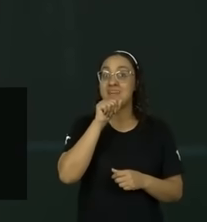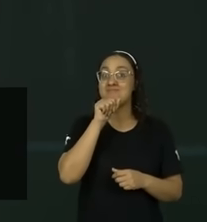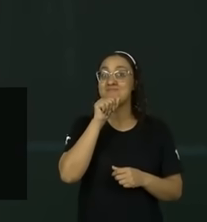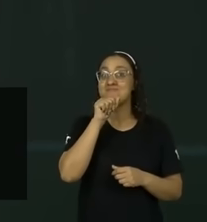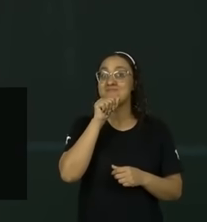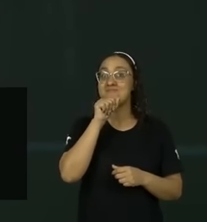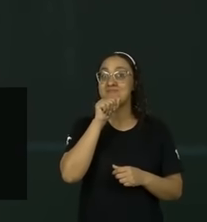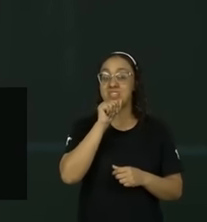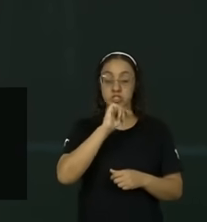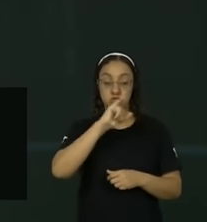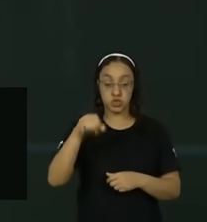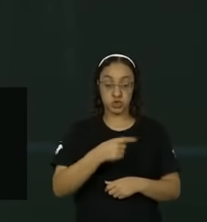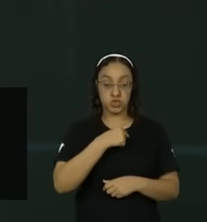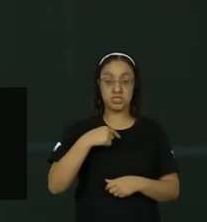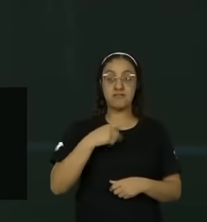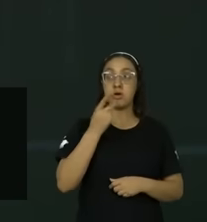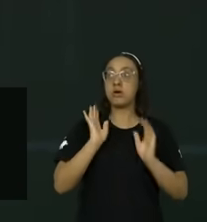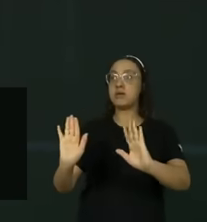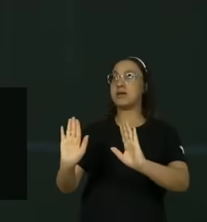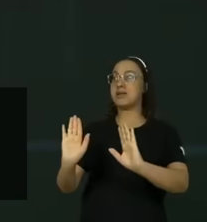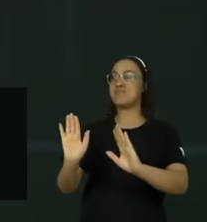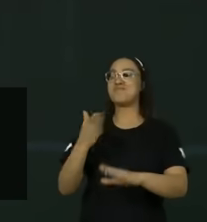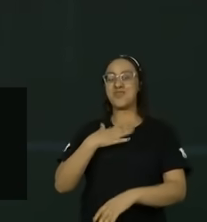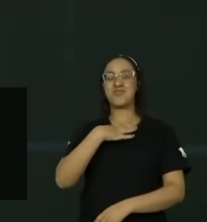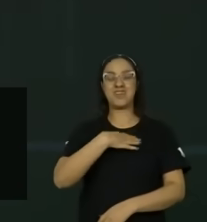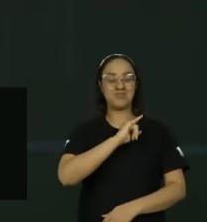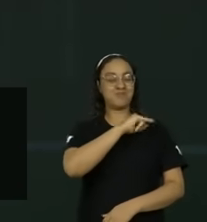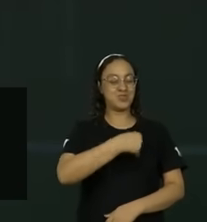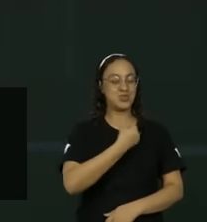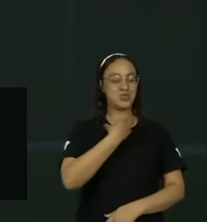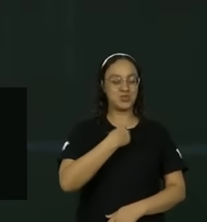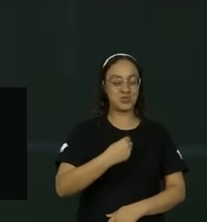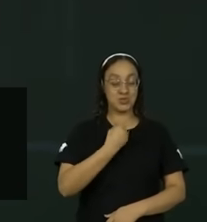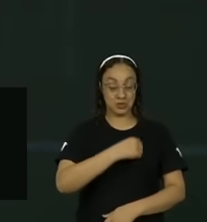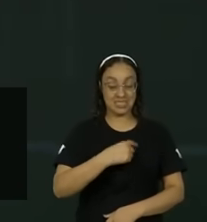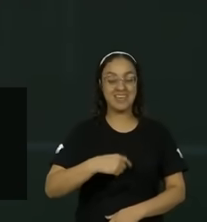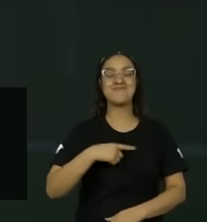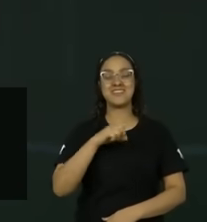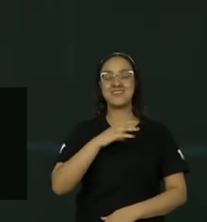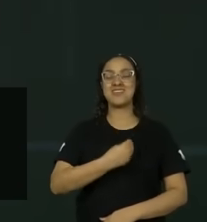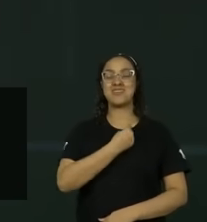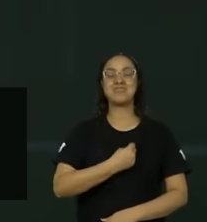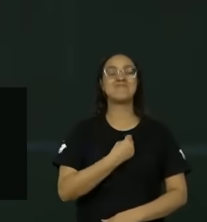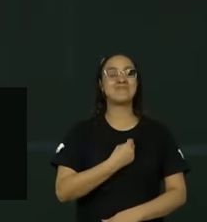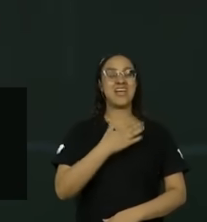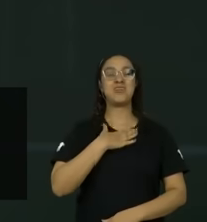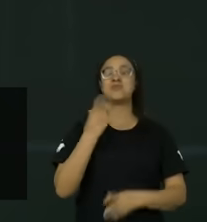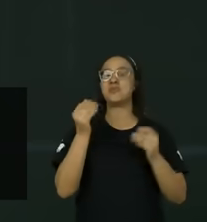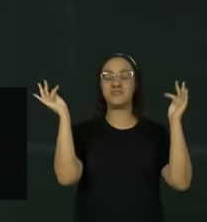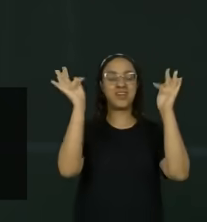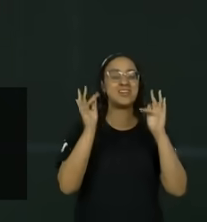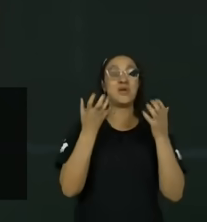Israel disse ao Jacó: basta, meu filho José ainda está vivo. Irei vê-lo antes que eu